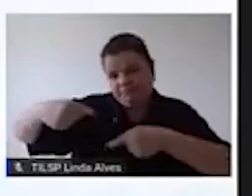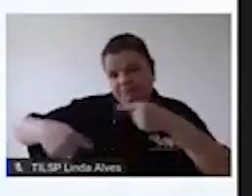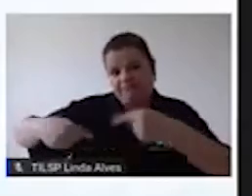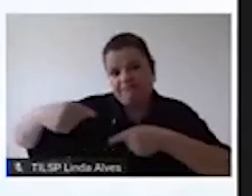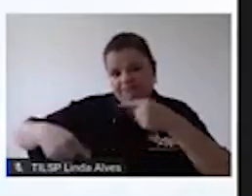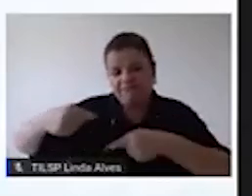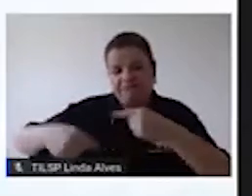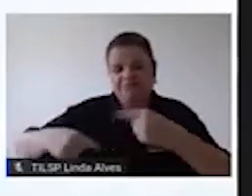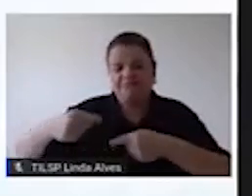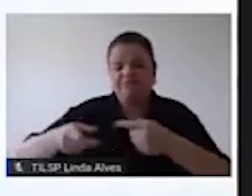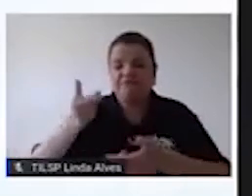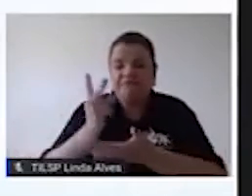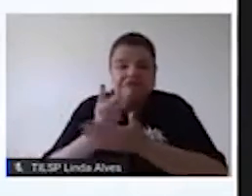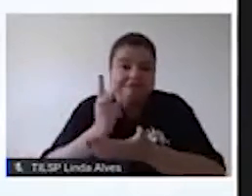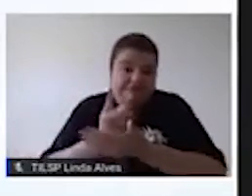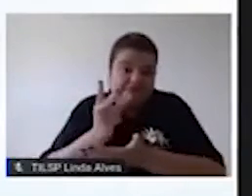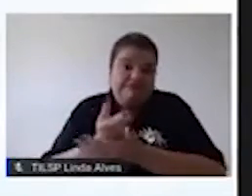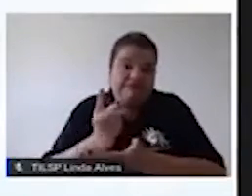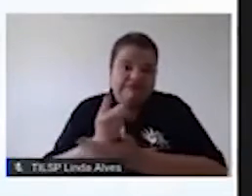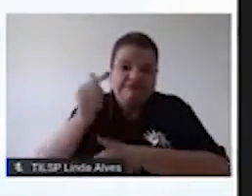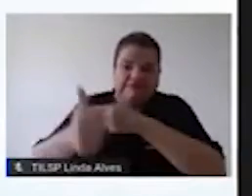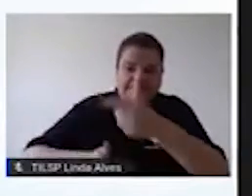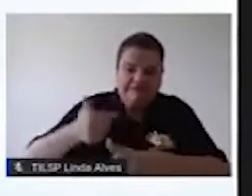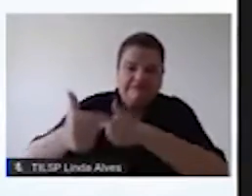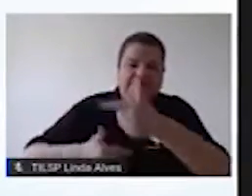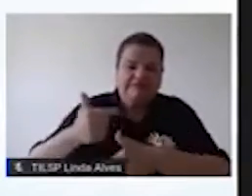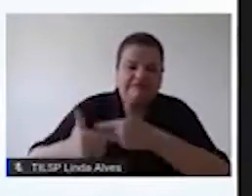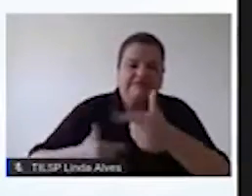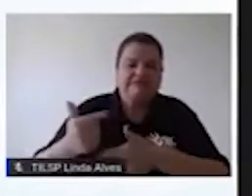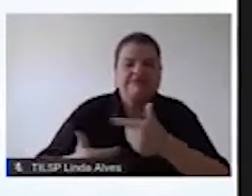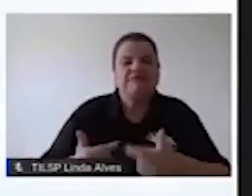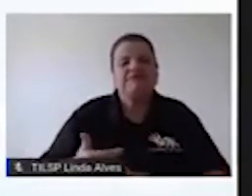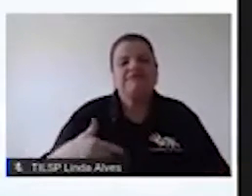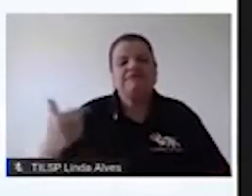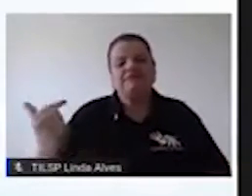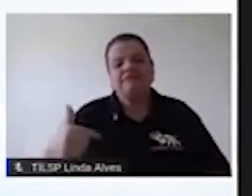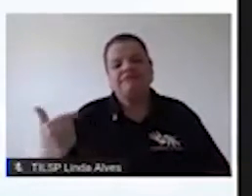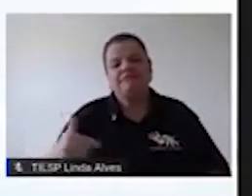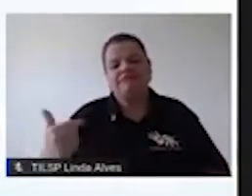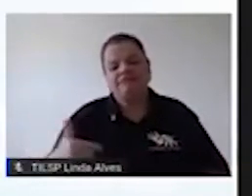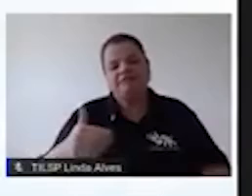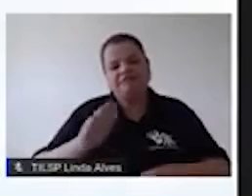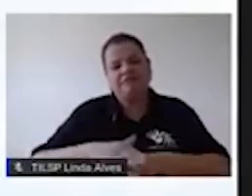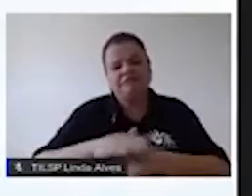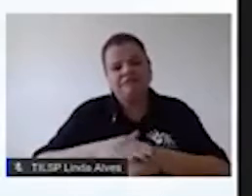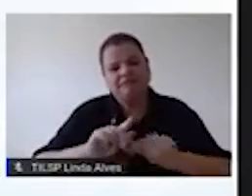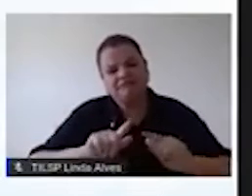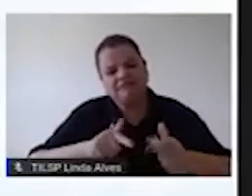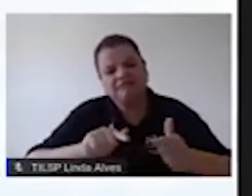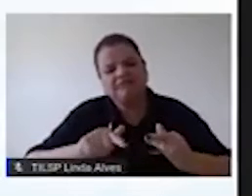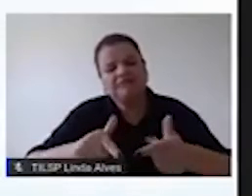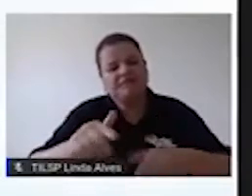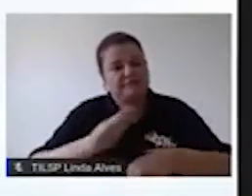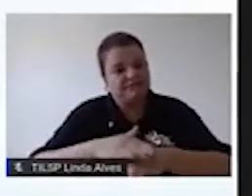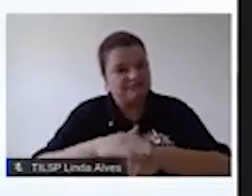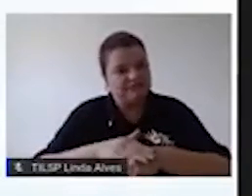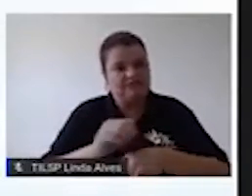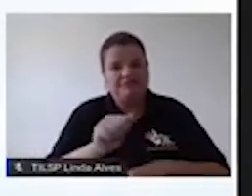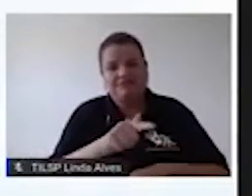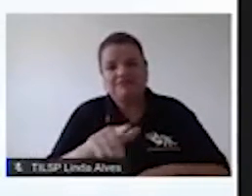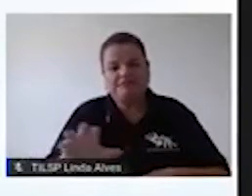muito constante hoje, né, uma segunda ação que a gente faz, né, e